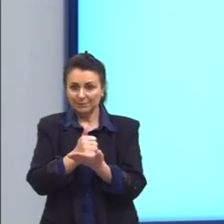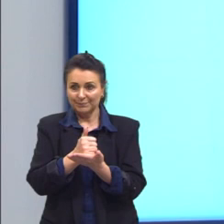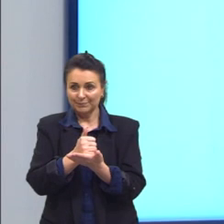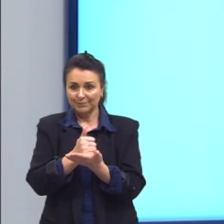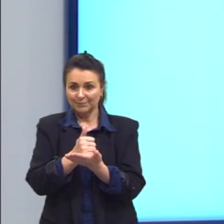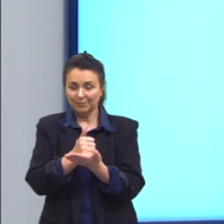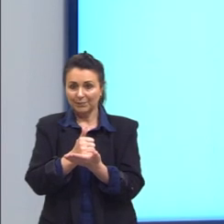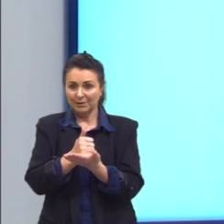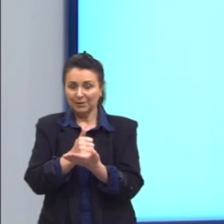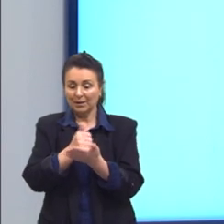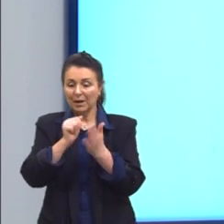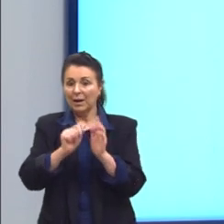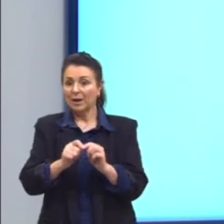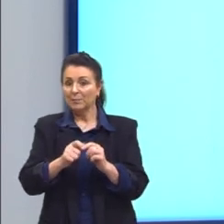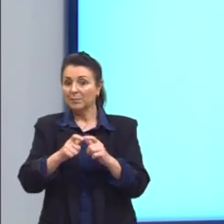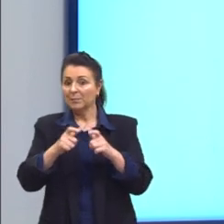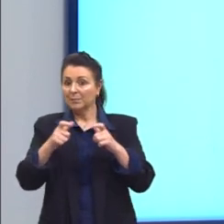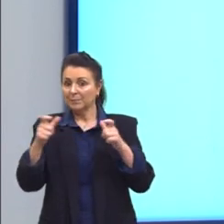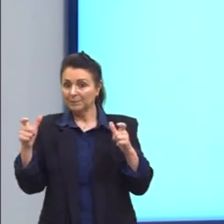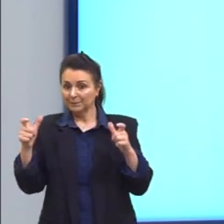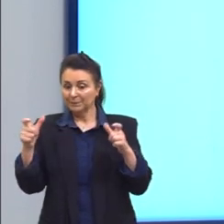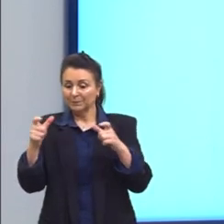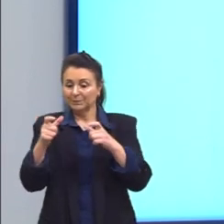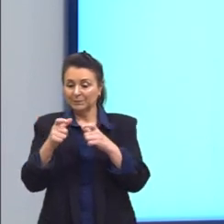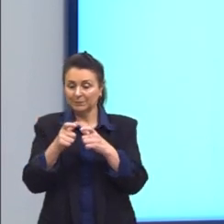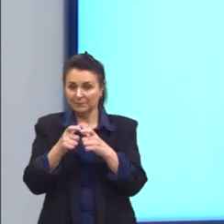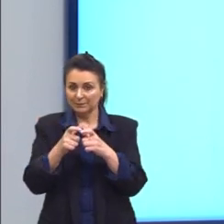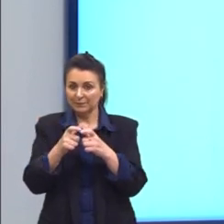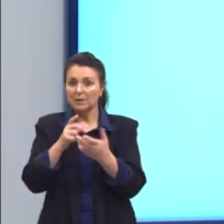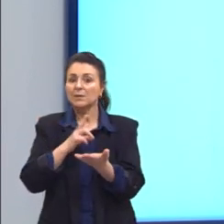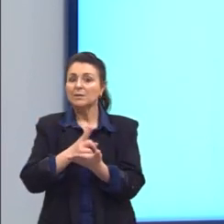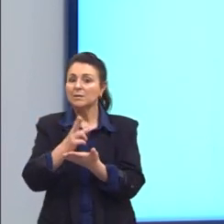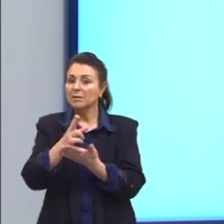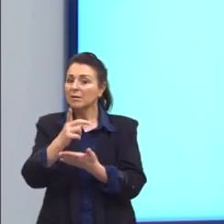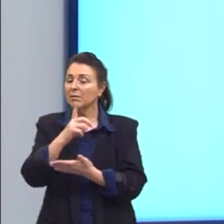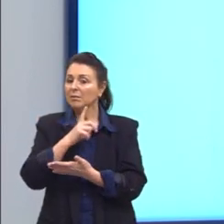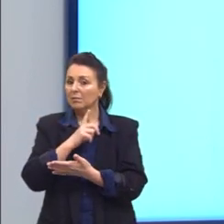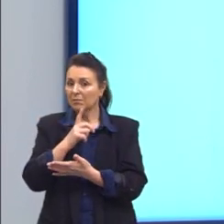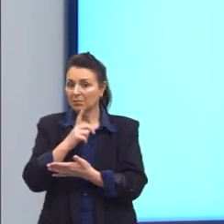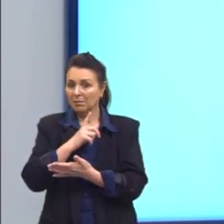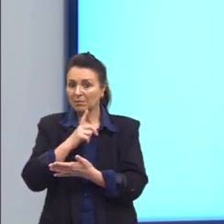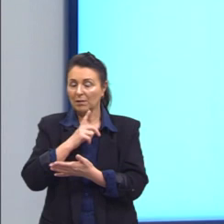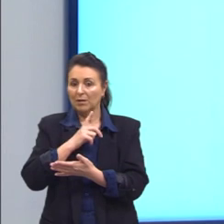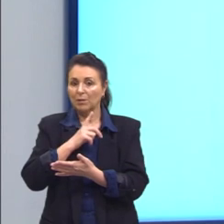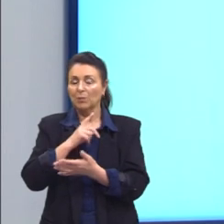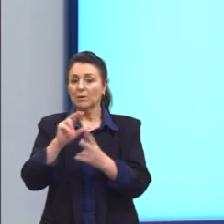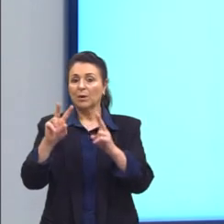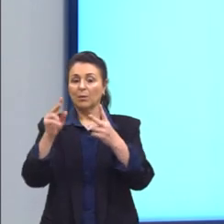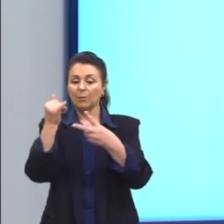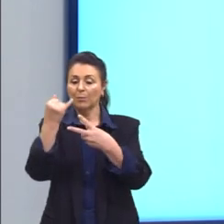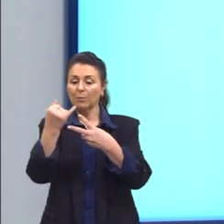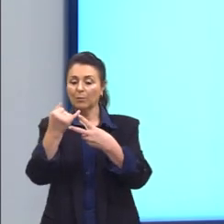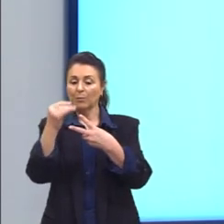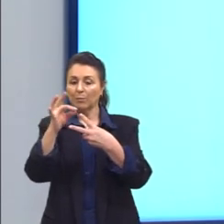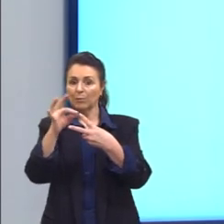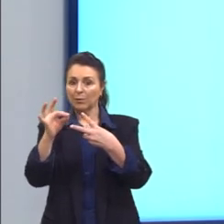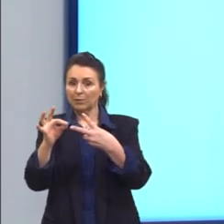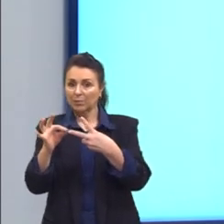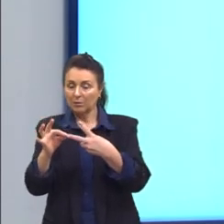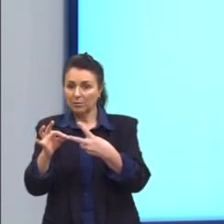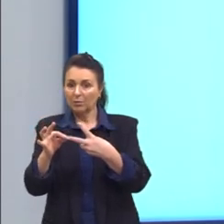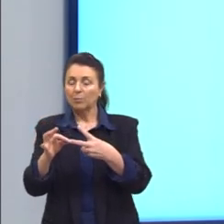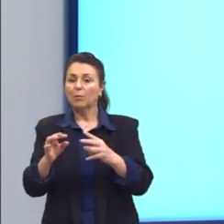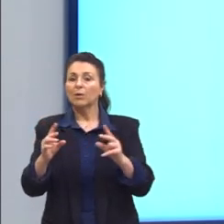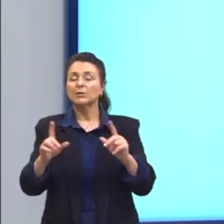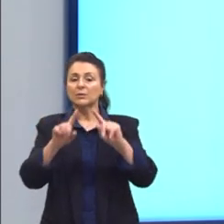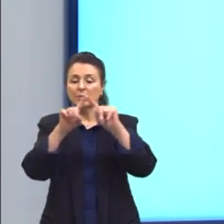a base maior e base menor sempre são compostas por polígonos semelhantes não pode ser